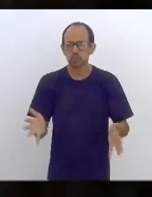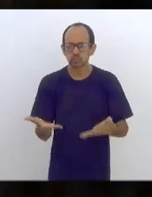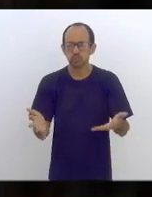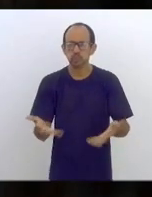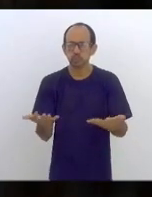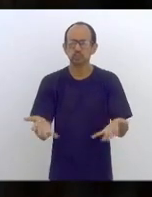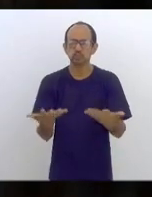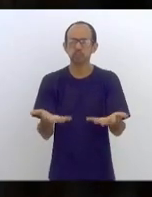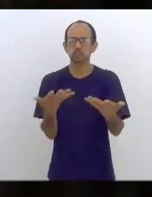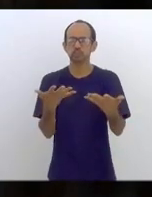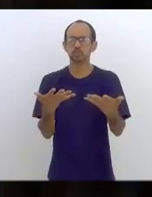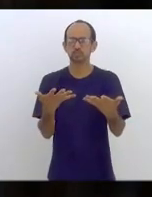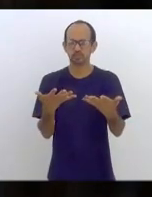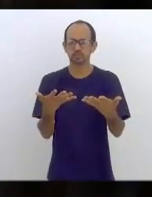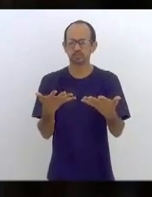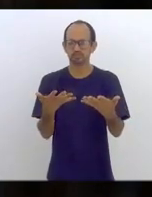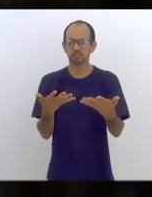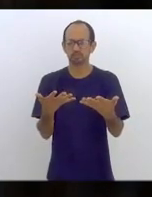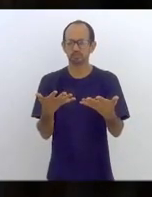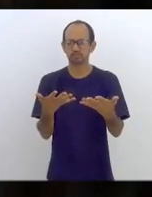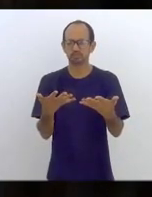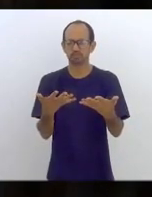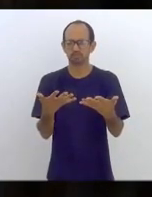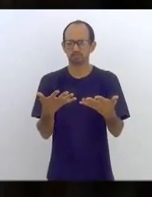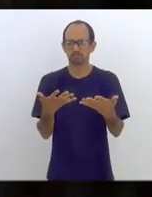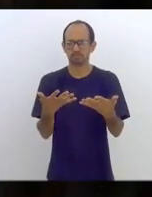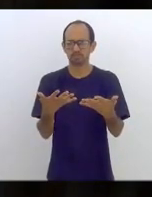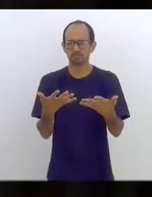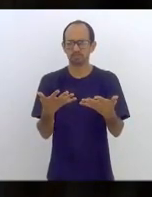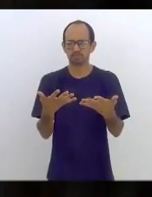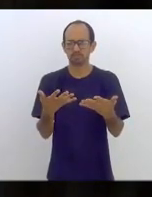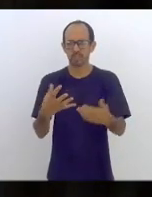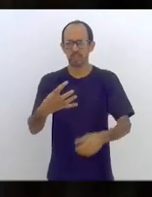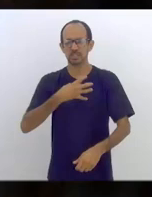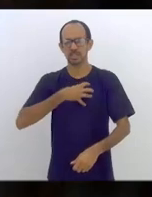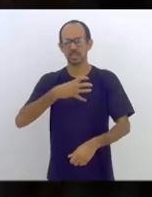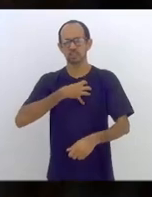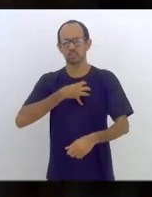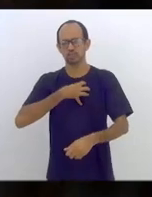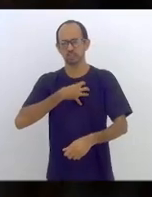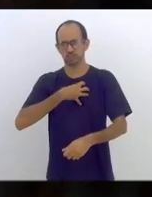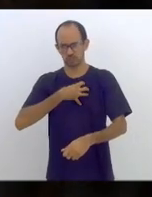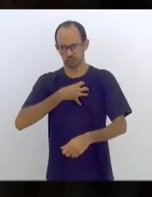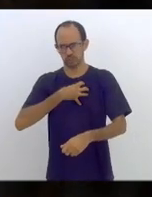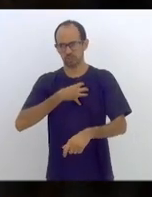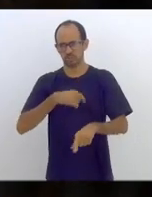e sentir que somos